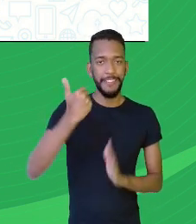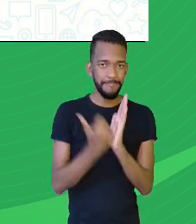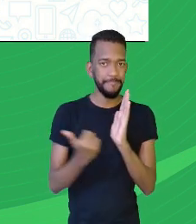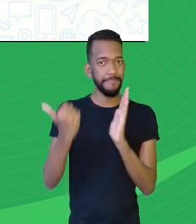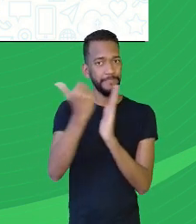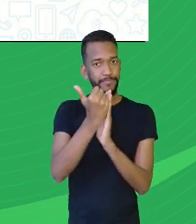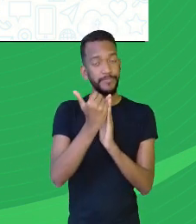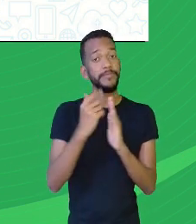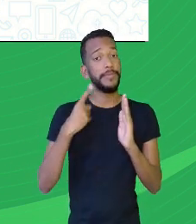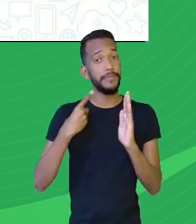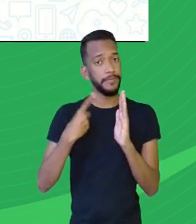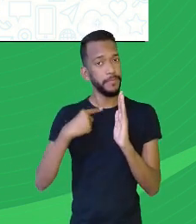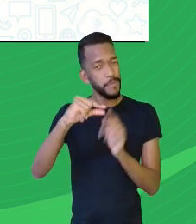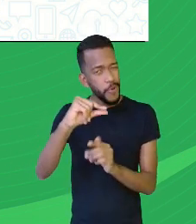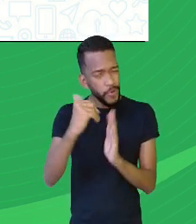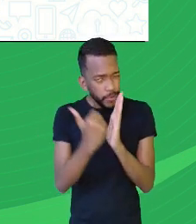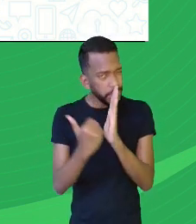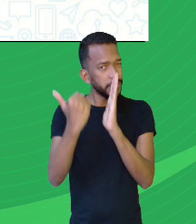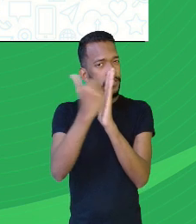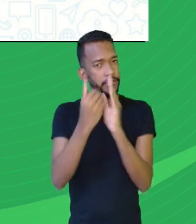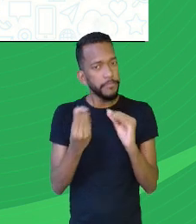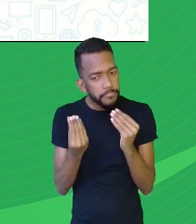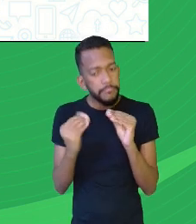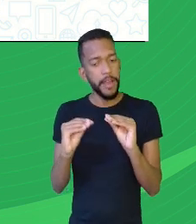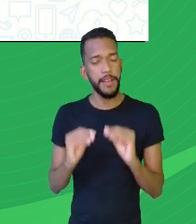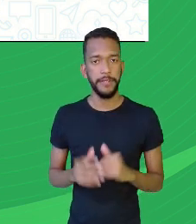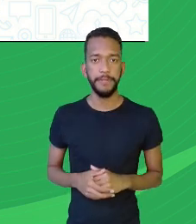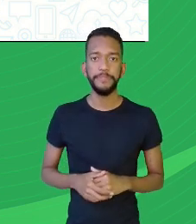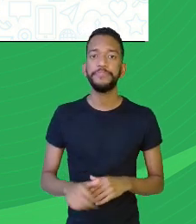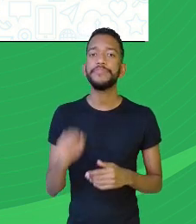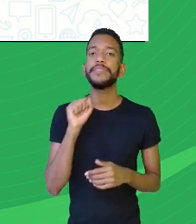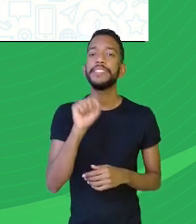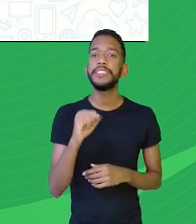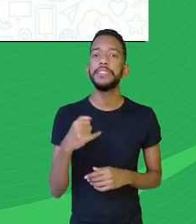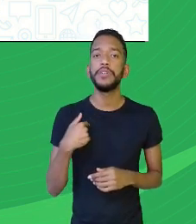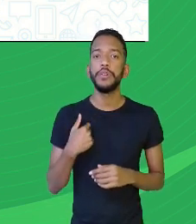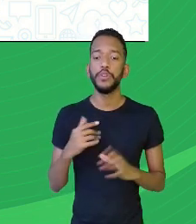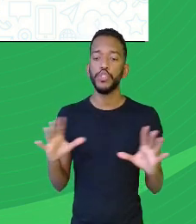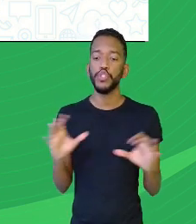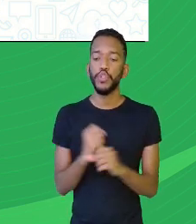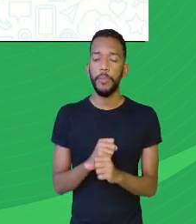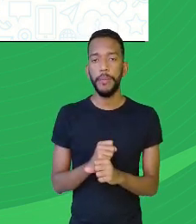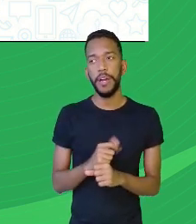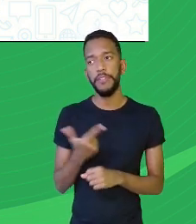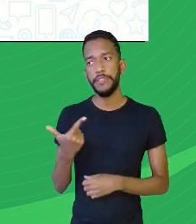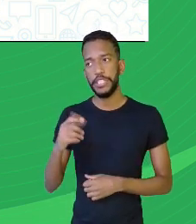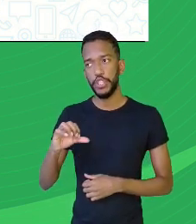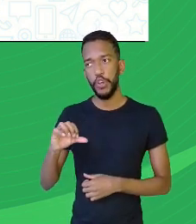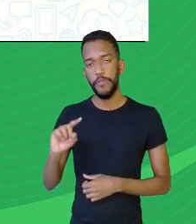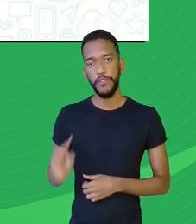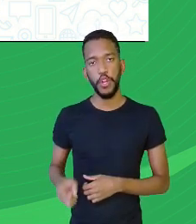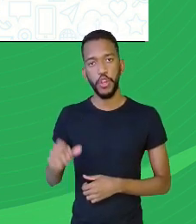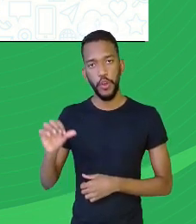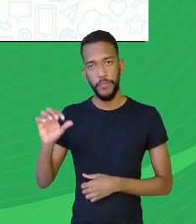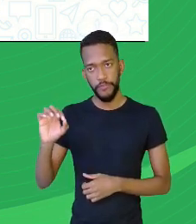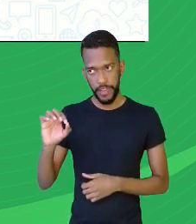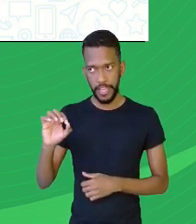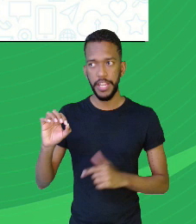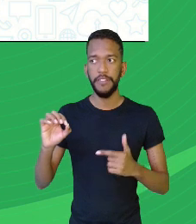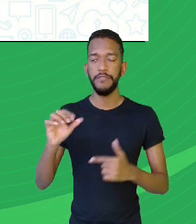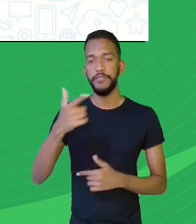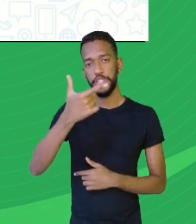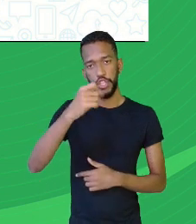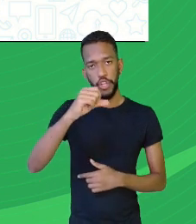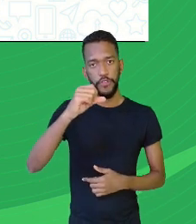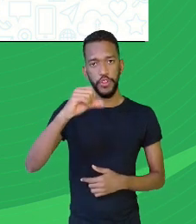vou aumentar o nível um pouco. Se eu somar 29,90 mais